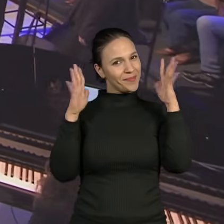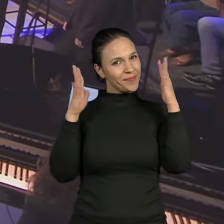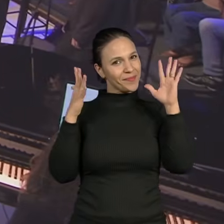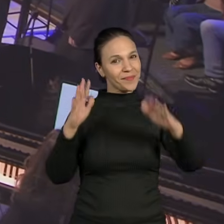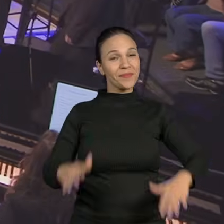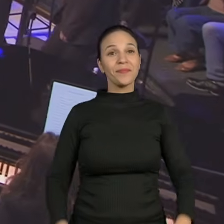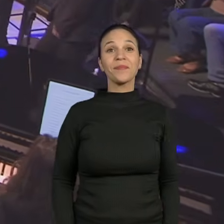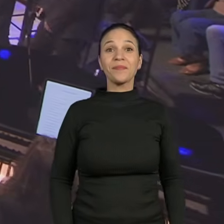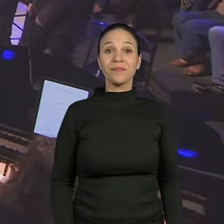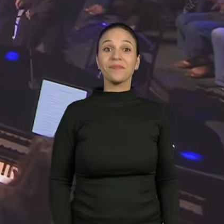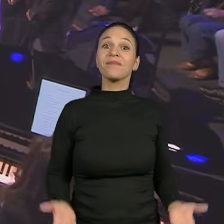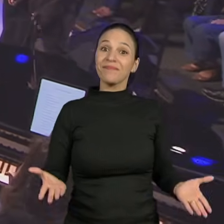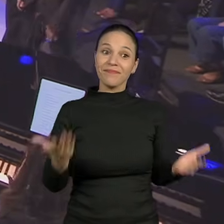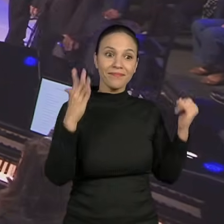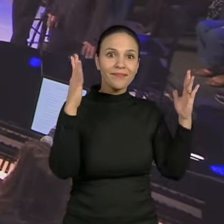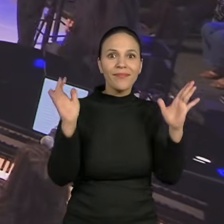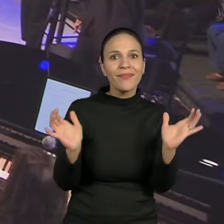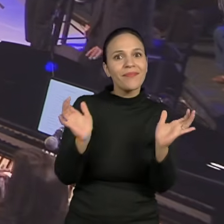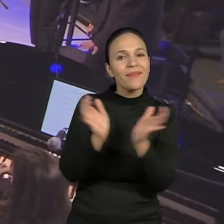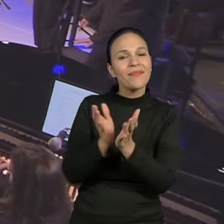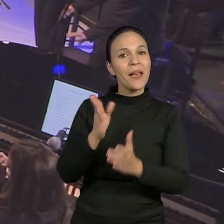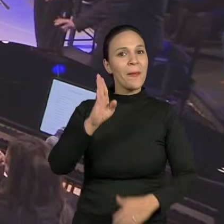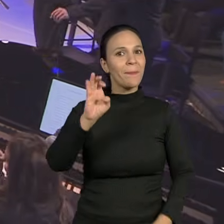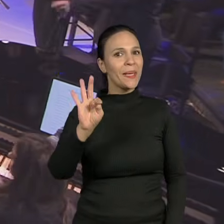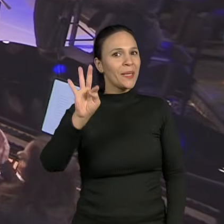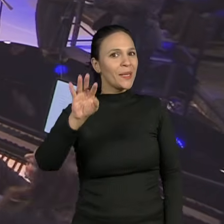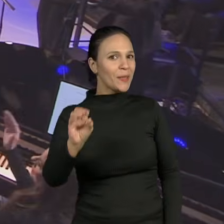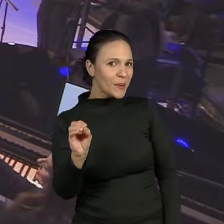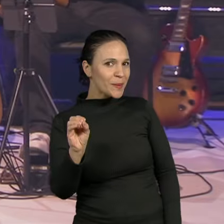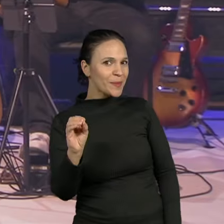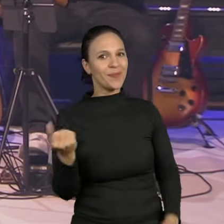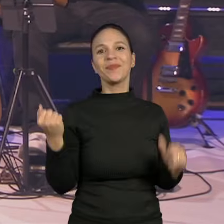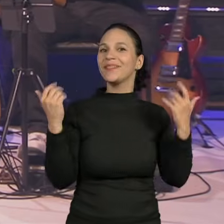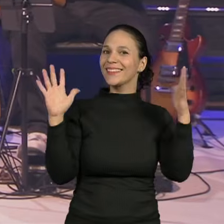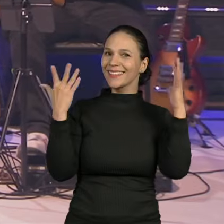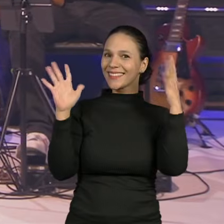Opa! E vamos aplaudir a nossa banda Beto Bonfim,